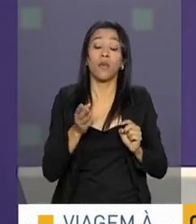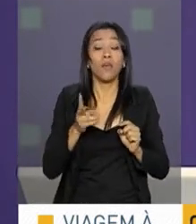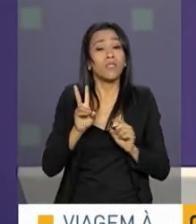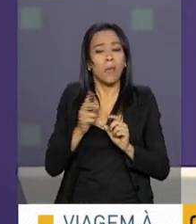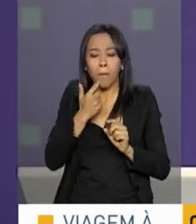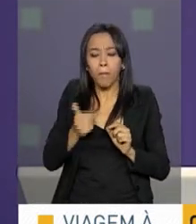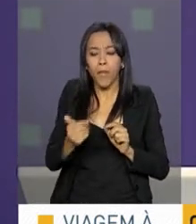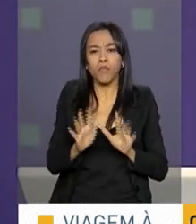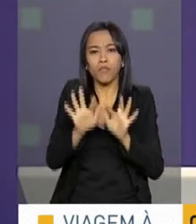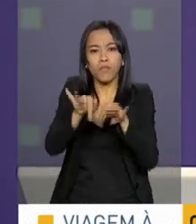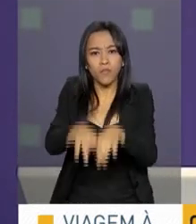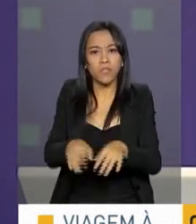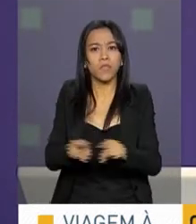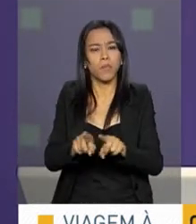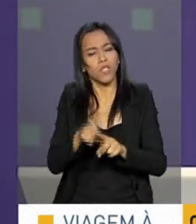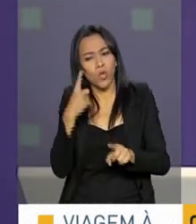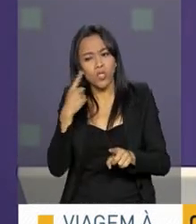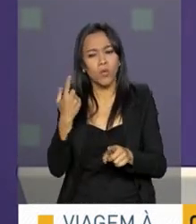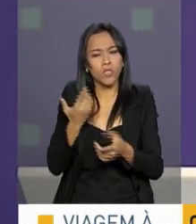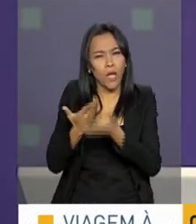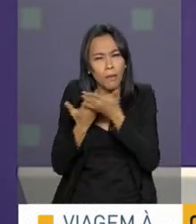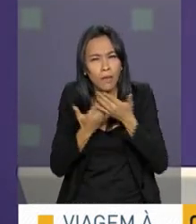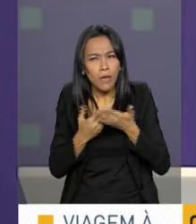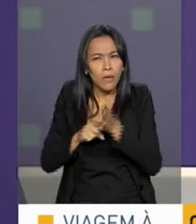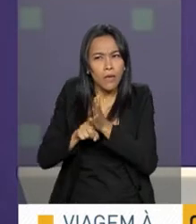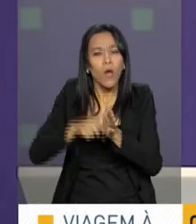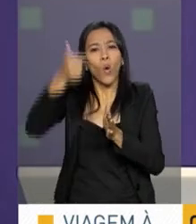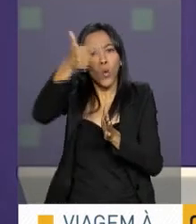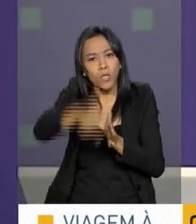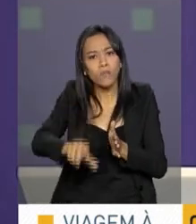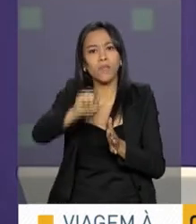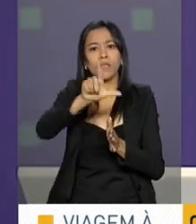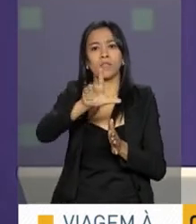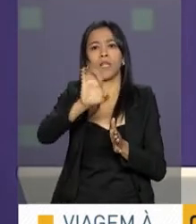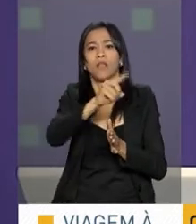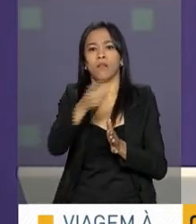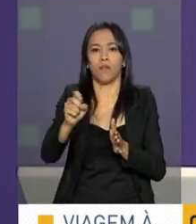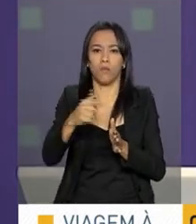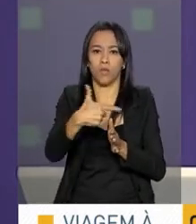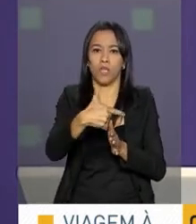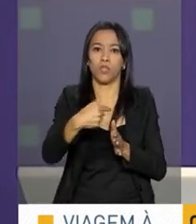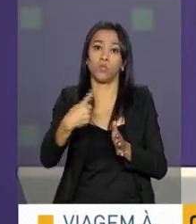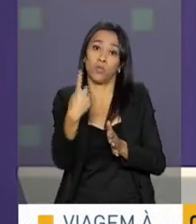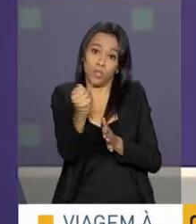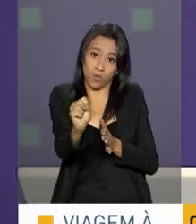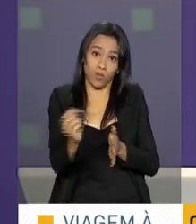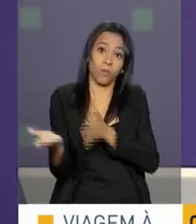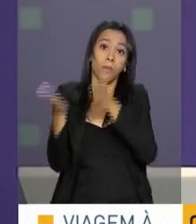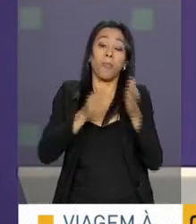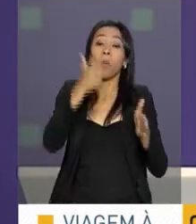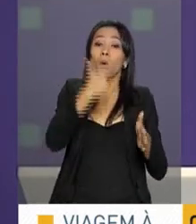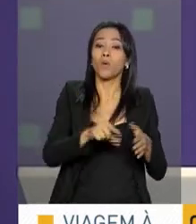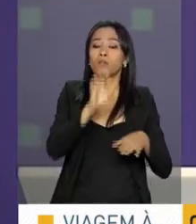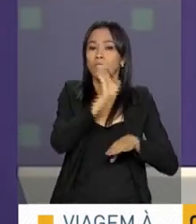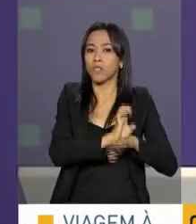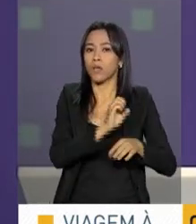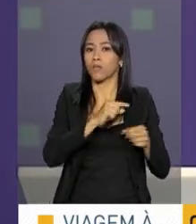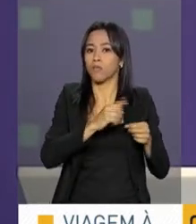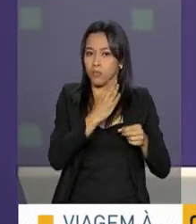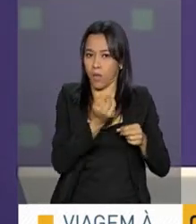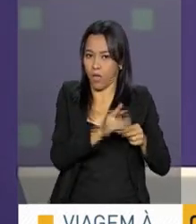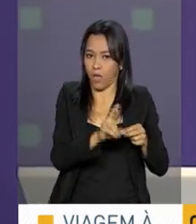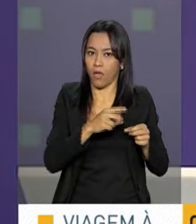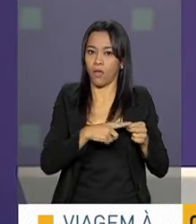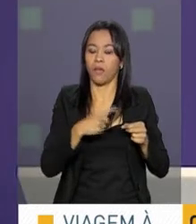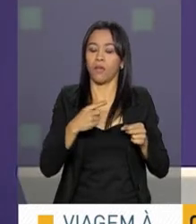contratando os estudos para colocar em leilão em 2018. A BR-153, entre Goiás e Tocantins,